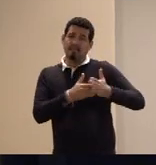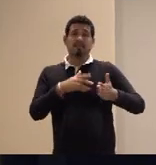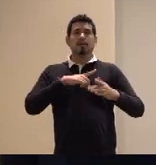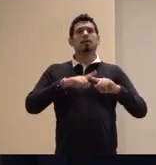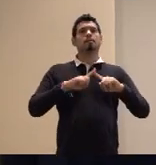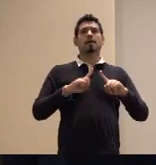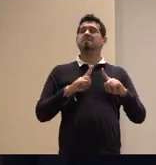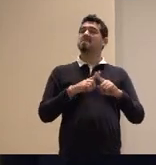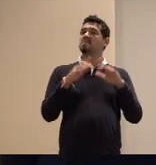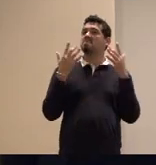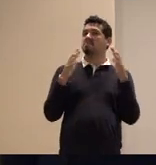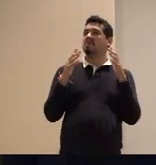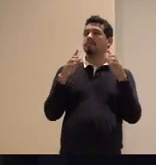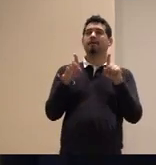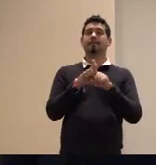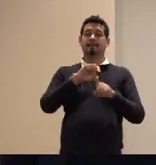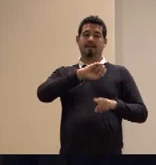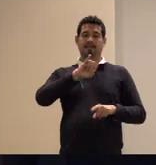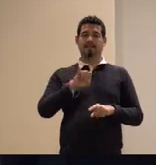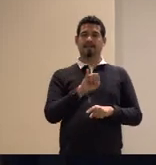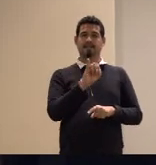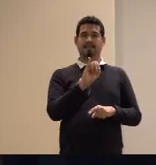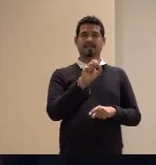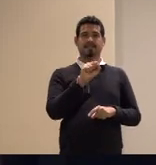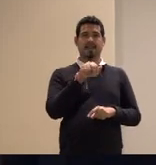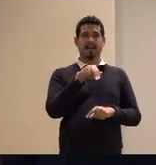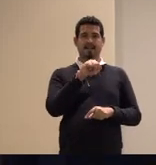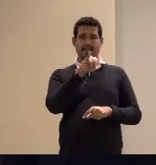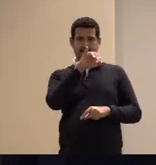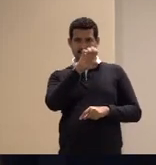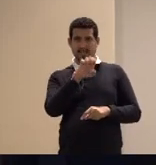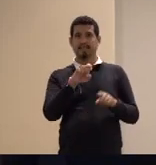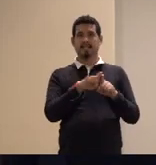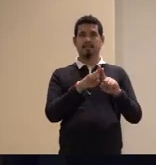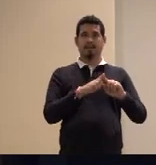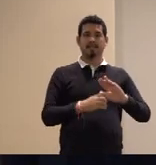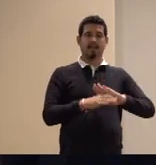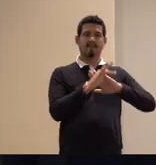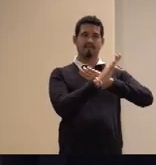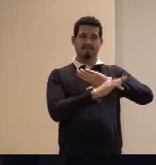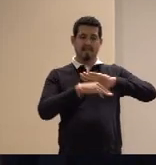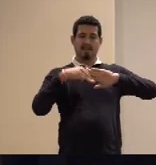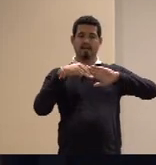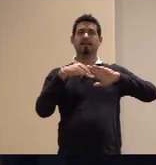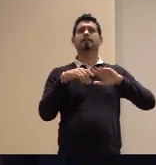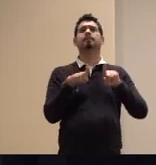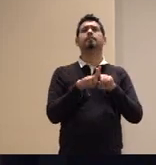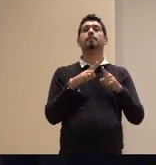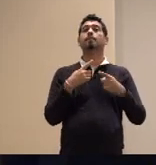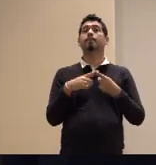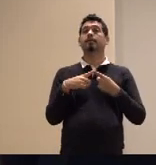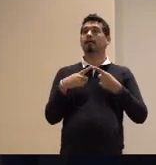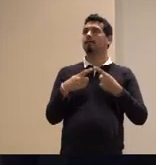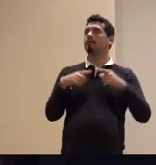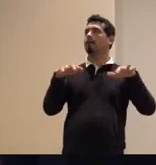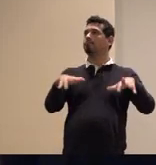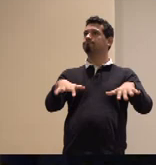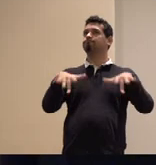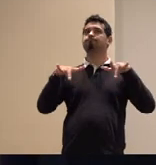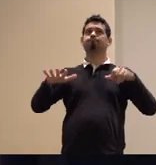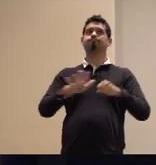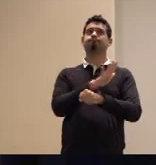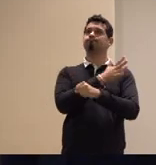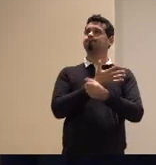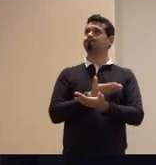aí parabenizar Janice, em nome da FECAM, porque com um auditório lotado desse